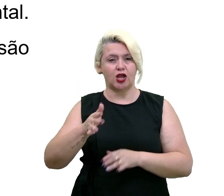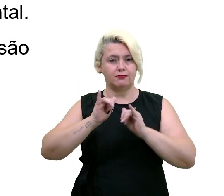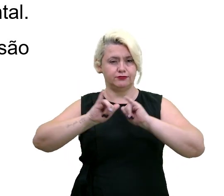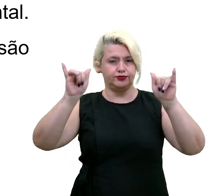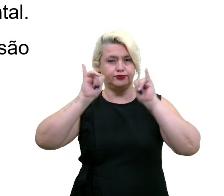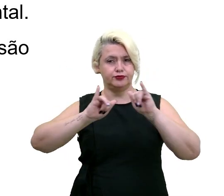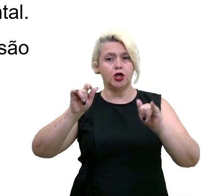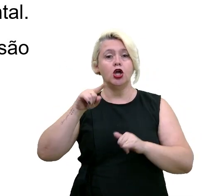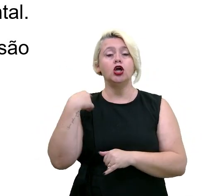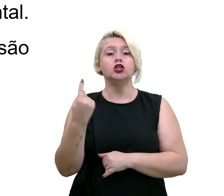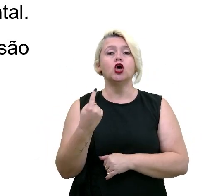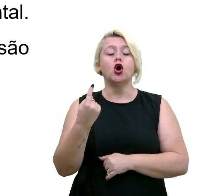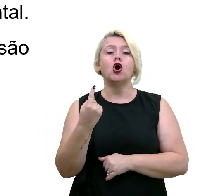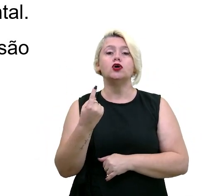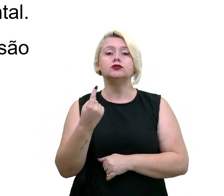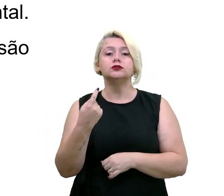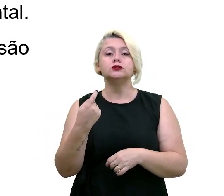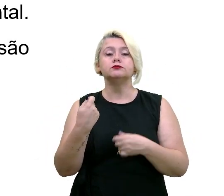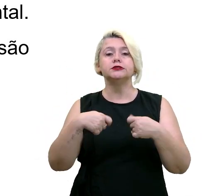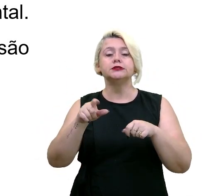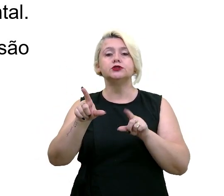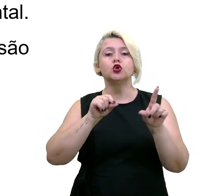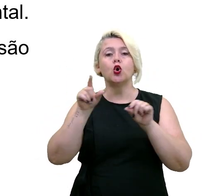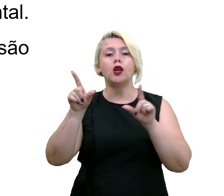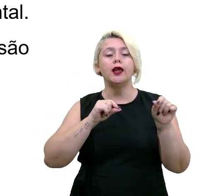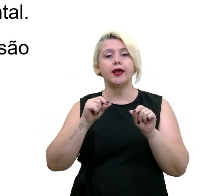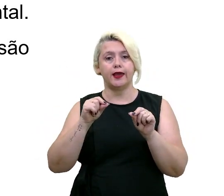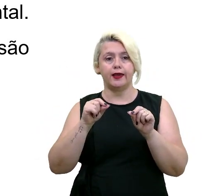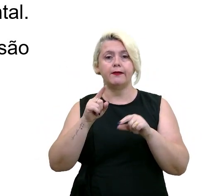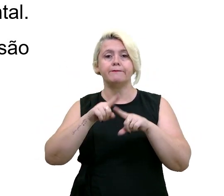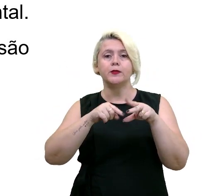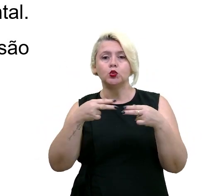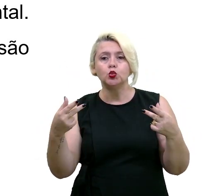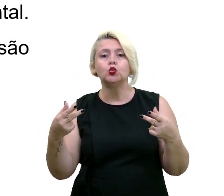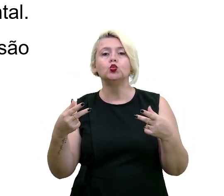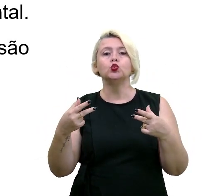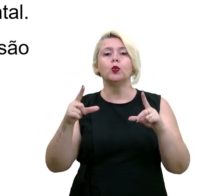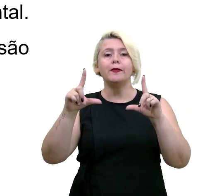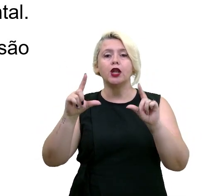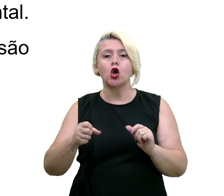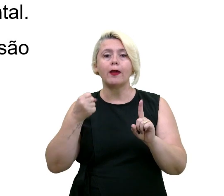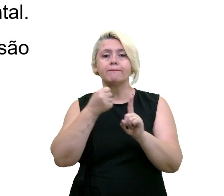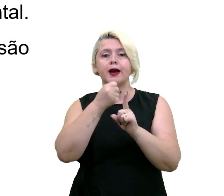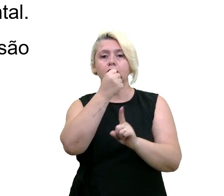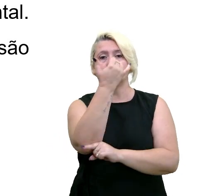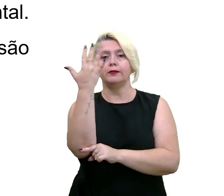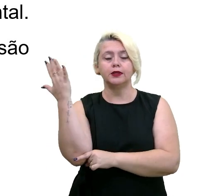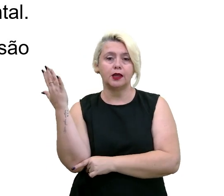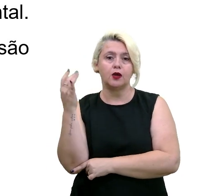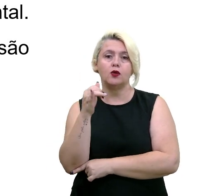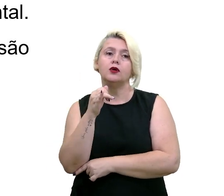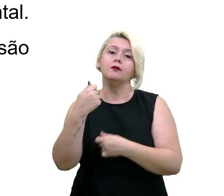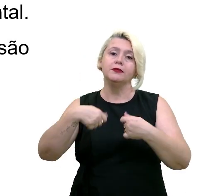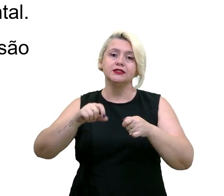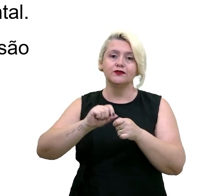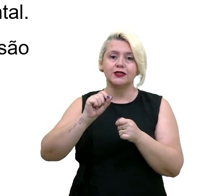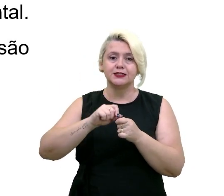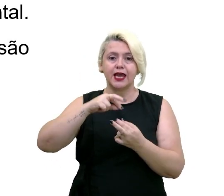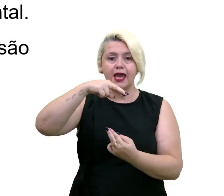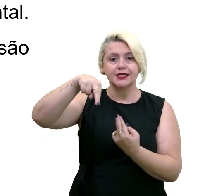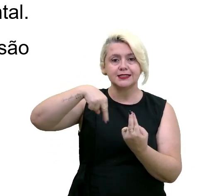Nós devemos optar por produtos e serviços de menor impacto ambiental. Práticas como